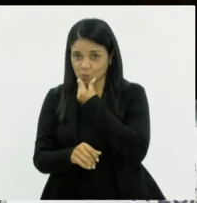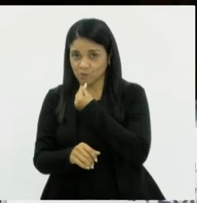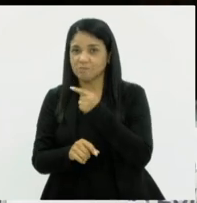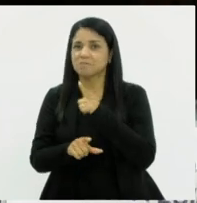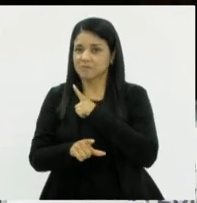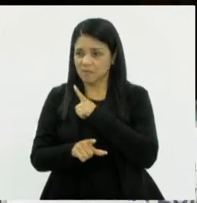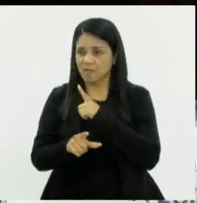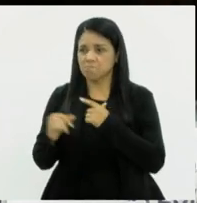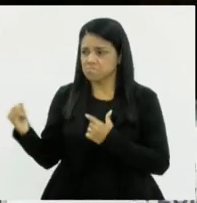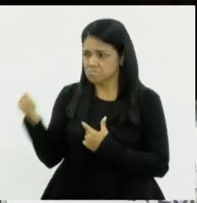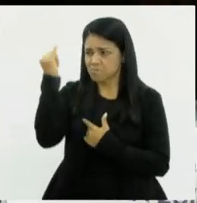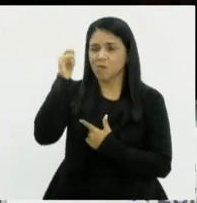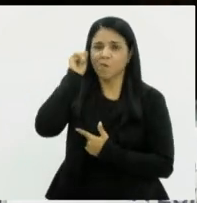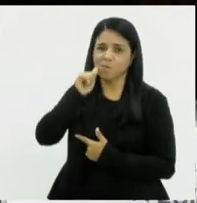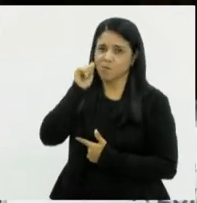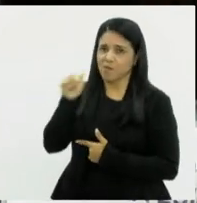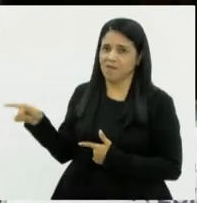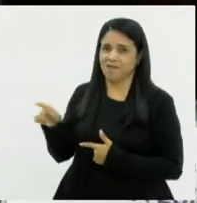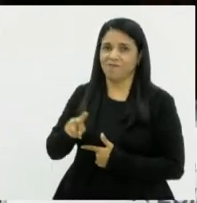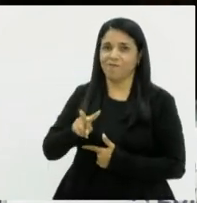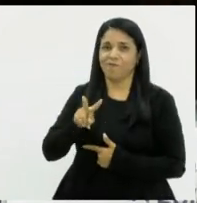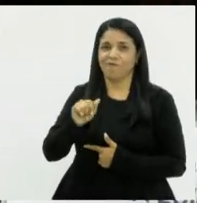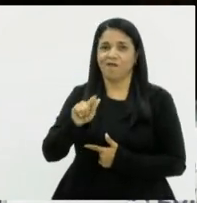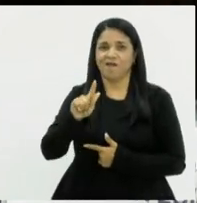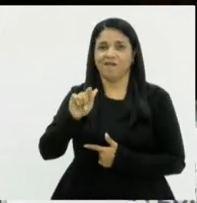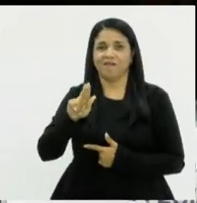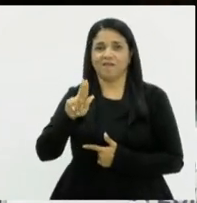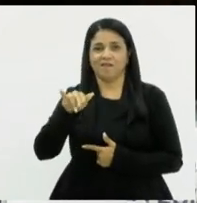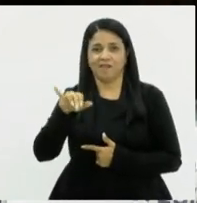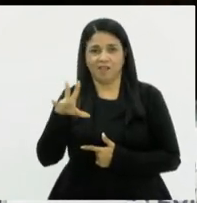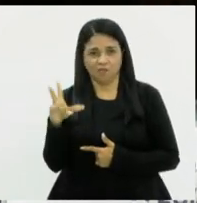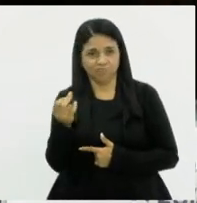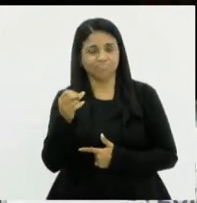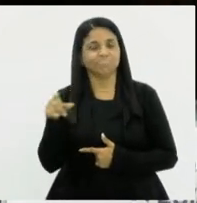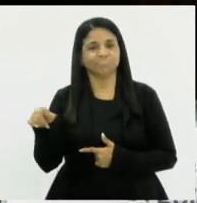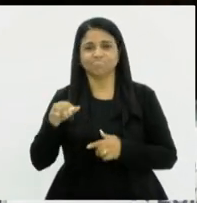é privilegiado com isso, pela mulher que você tem,